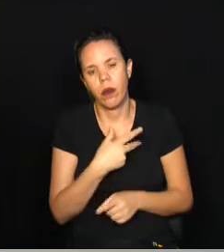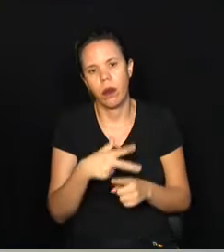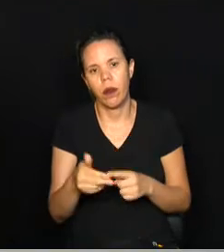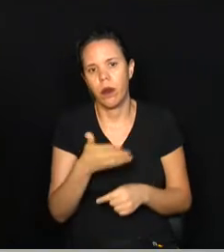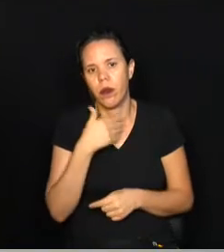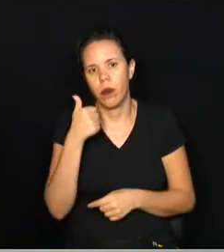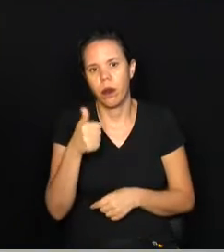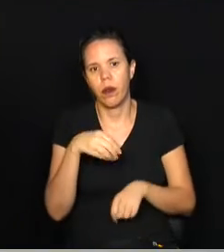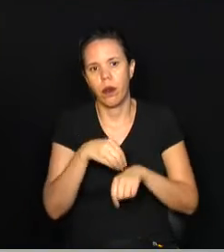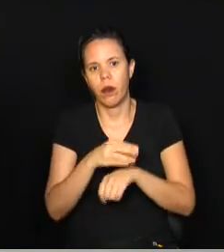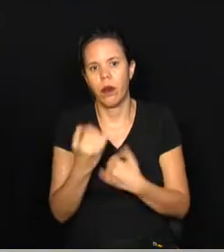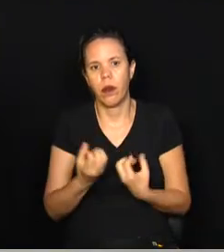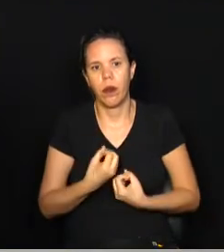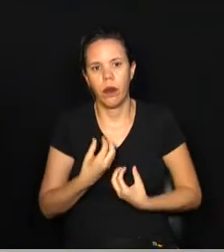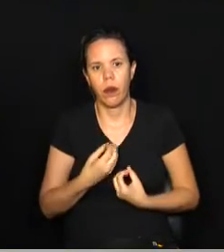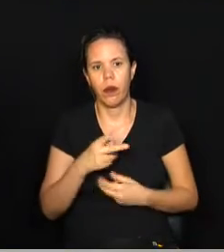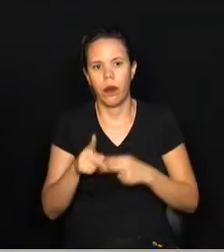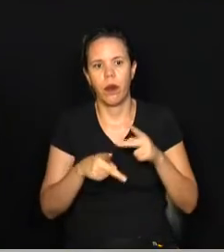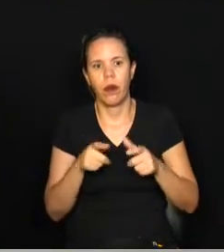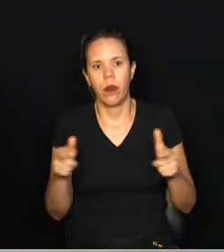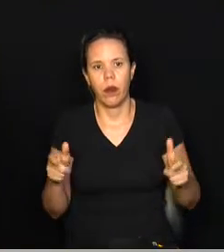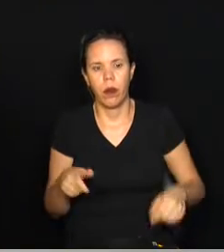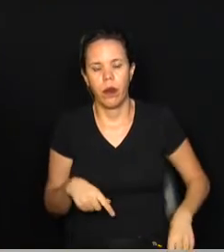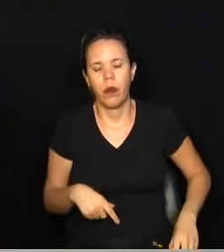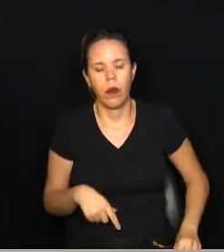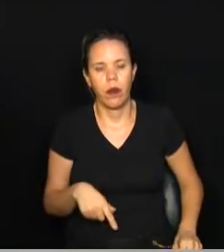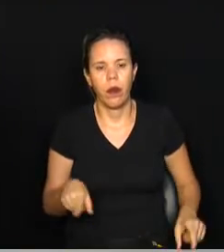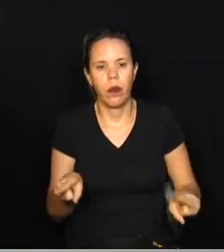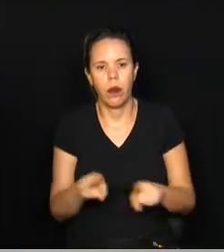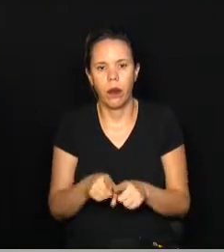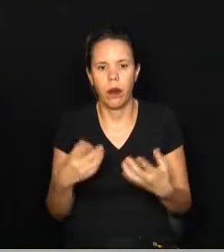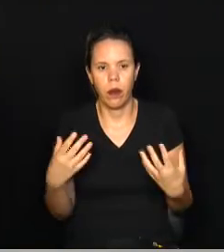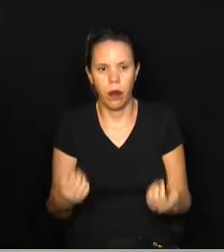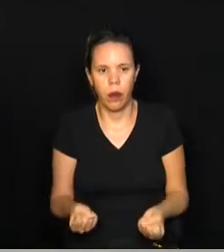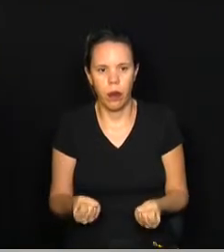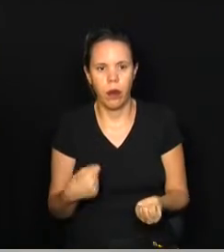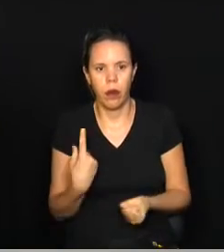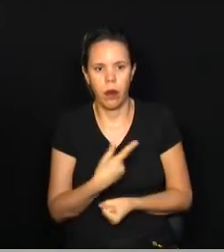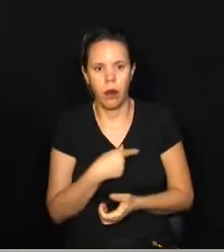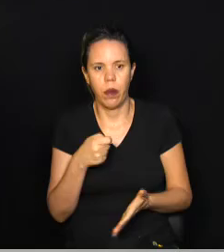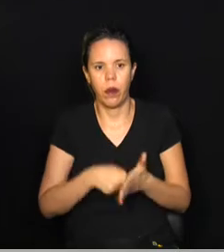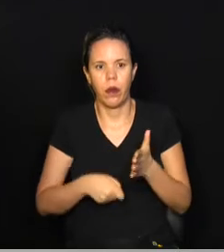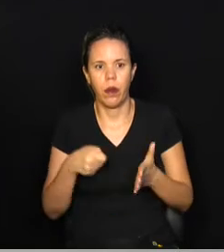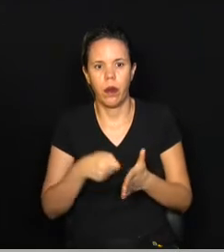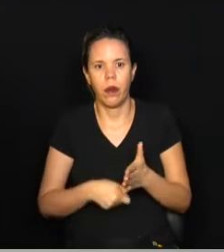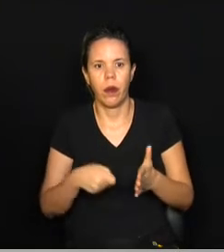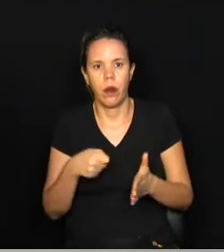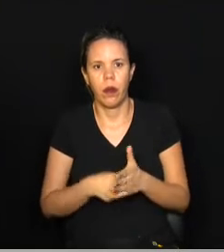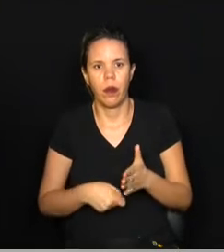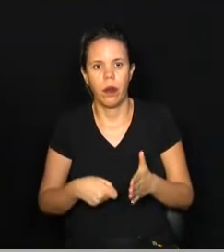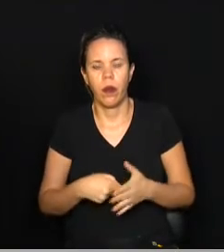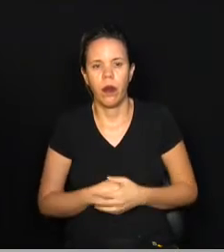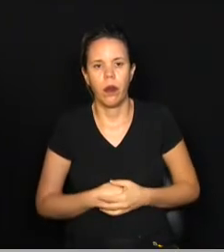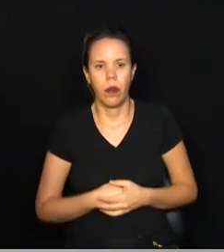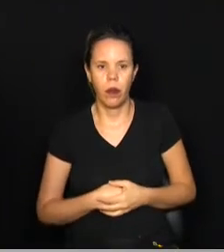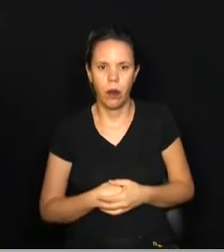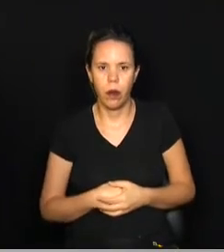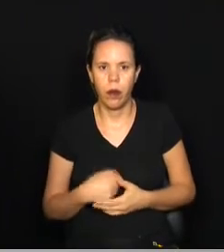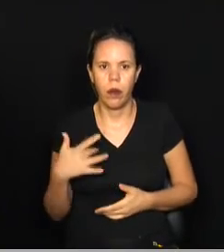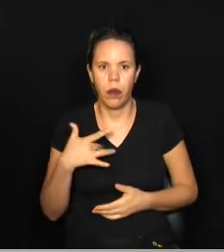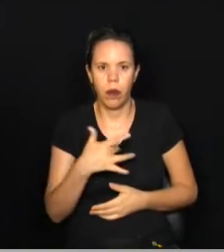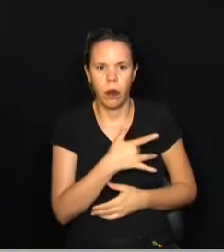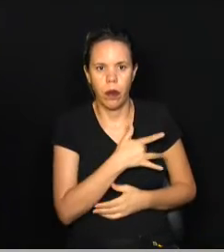melhor informação para a população, para que ela também abrace a nossa causa, que é a causa da